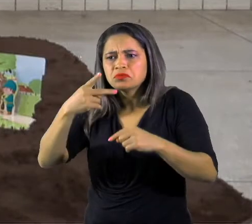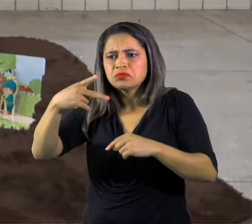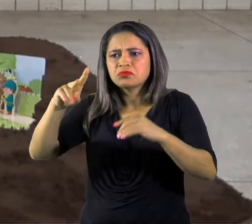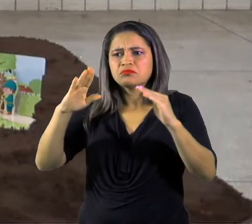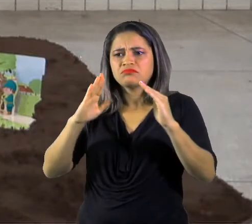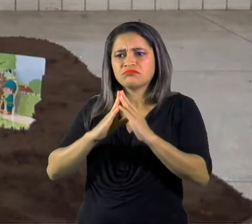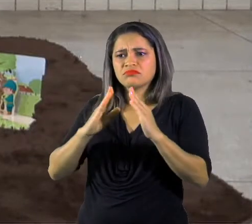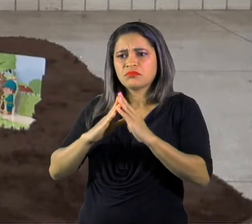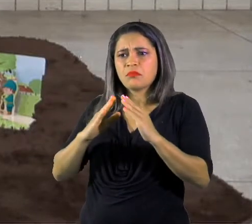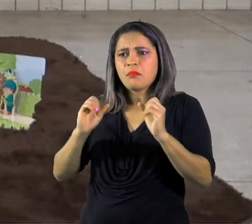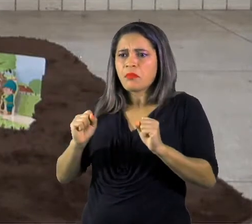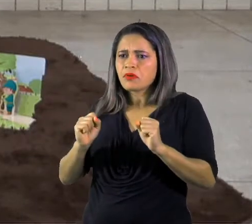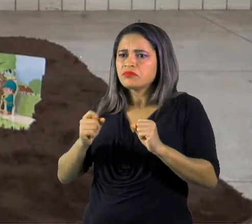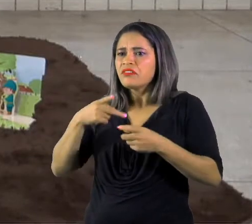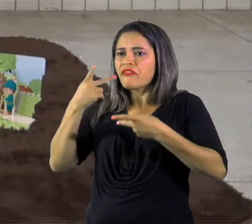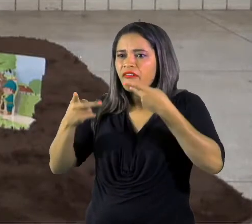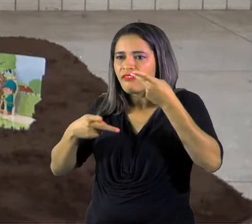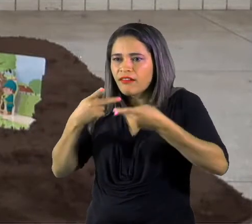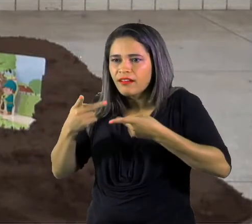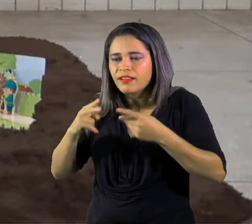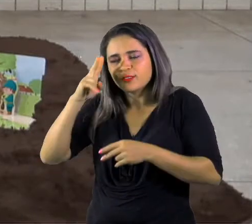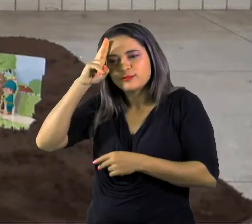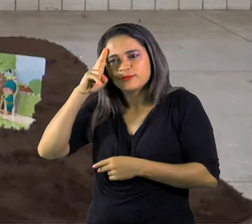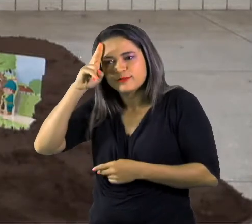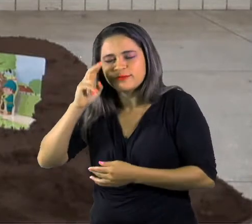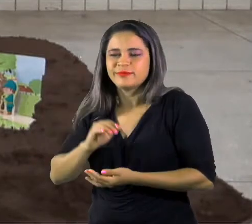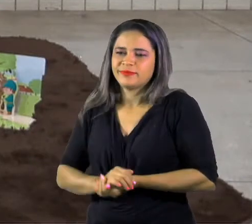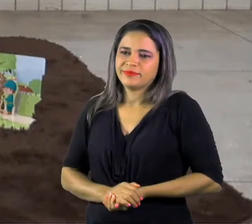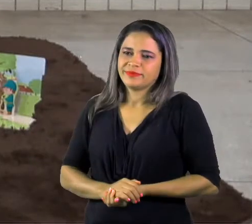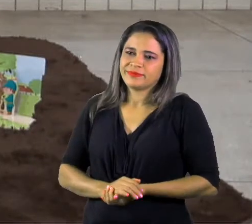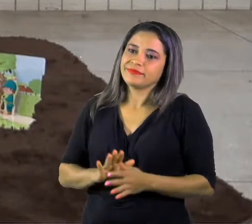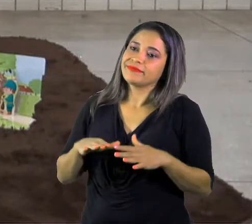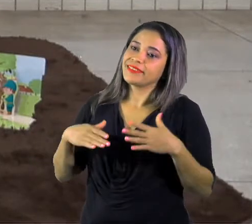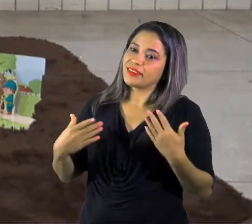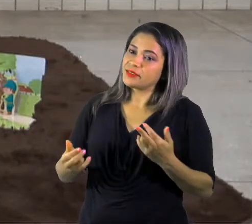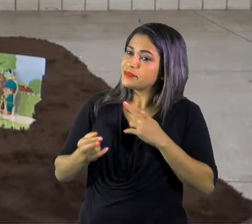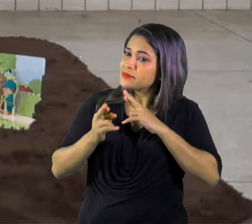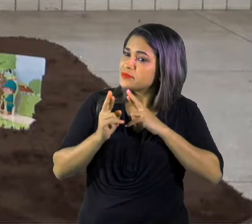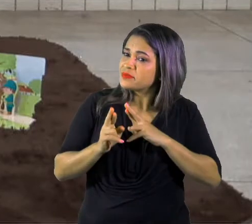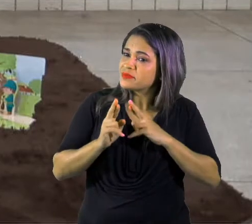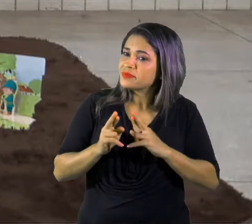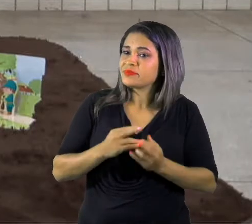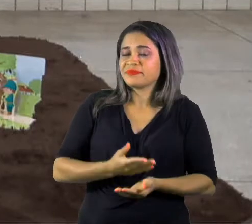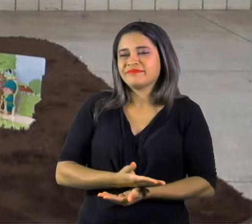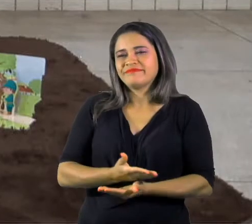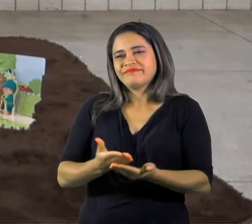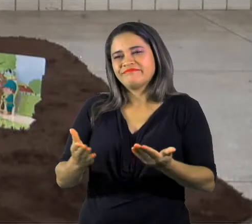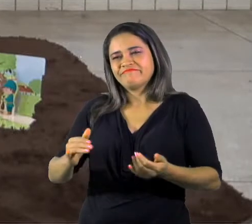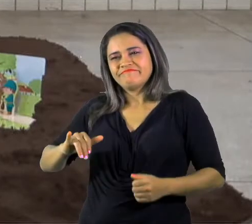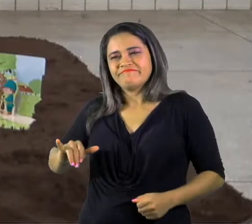estar recontando este conto. Então, nós esperamos que vocês tenham